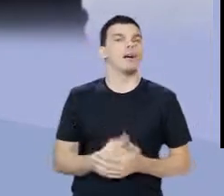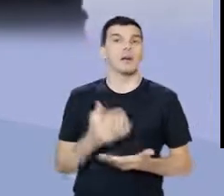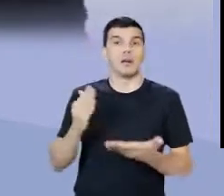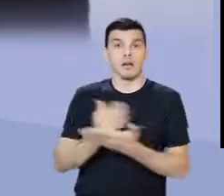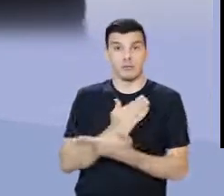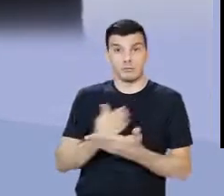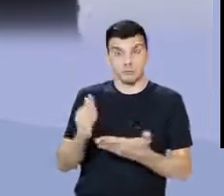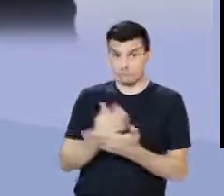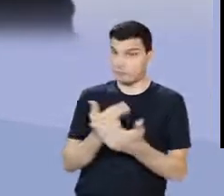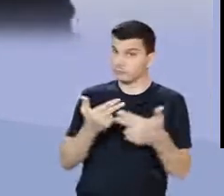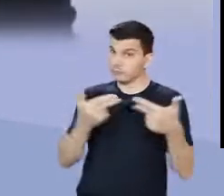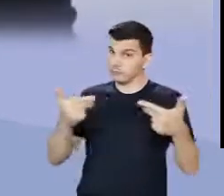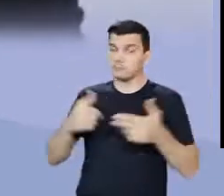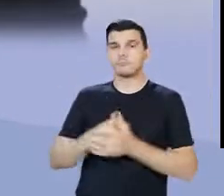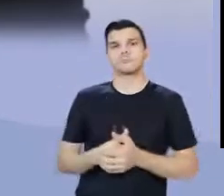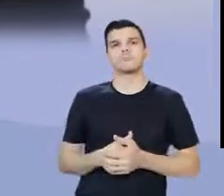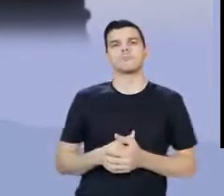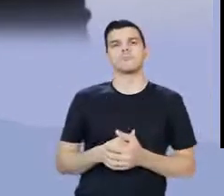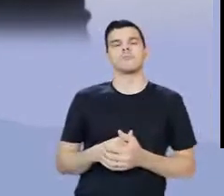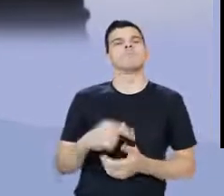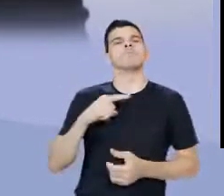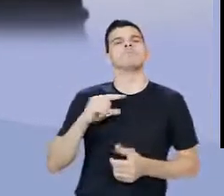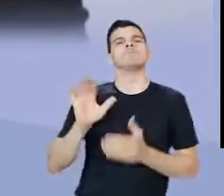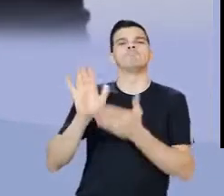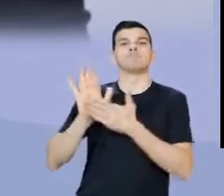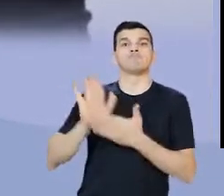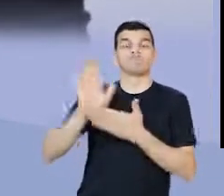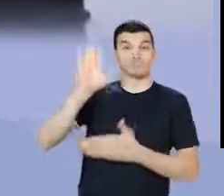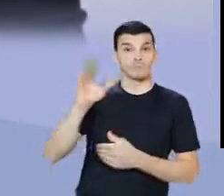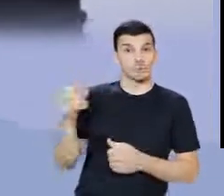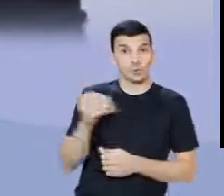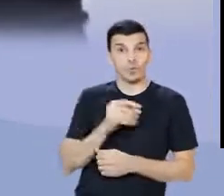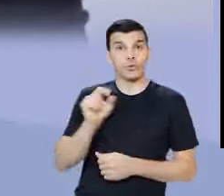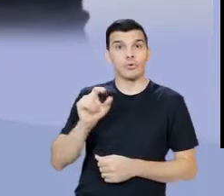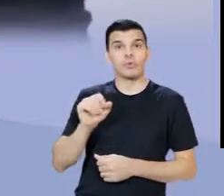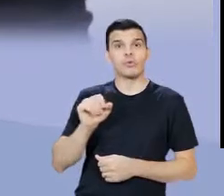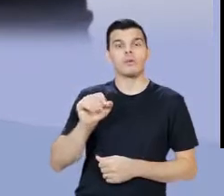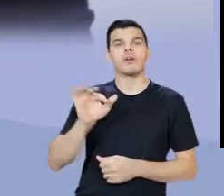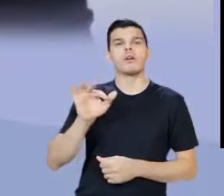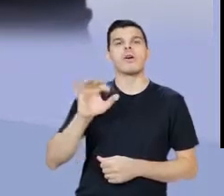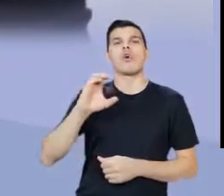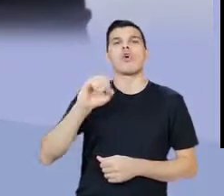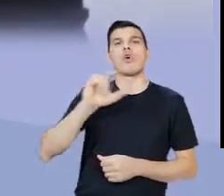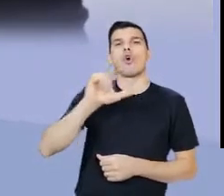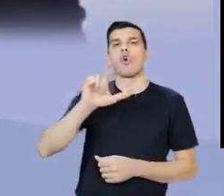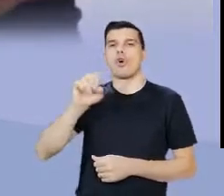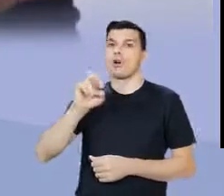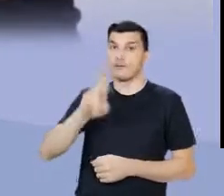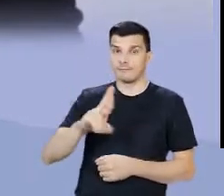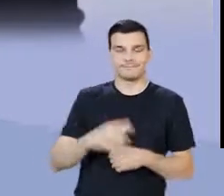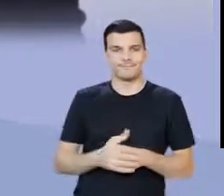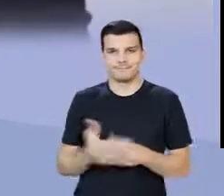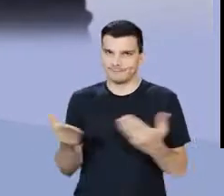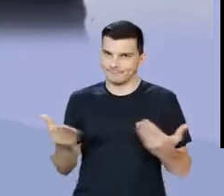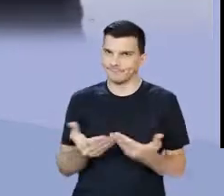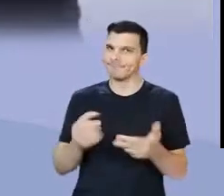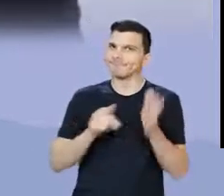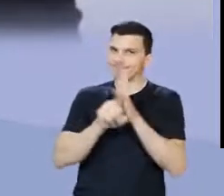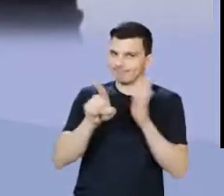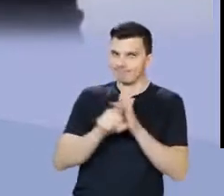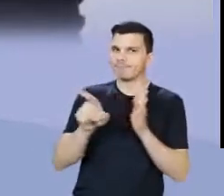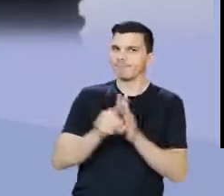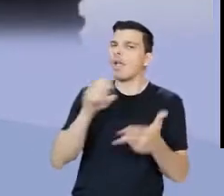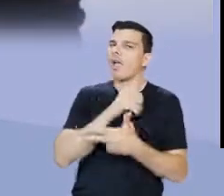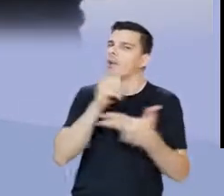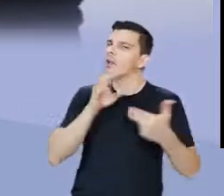aparecem. Algumas novidades, né? Você tem aí um candidato mais novo do momento, que era o Fernando Collor de Mello, e é justamente ele